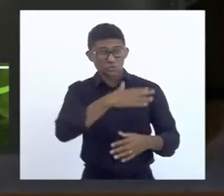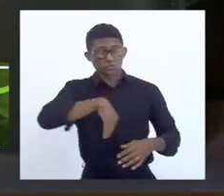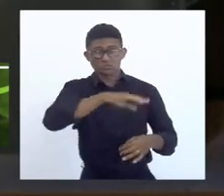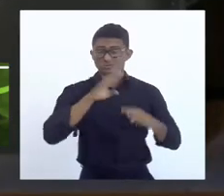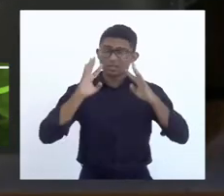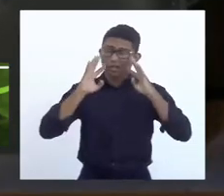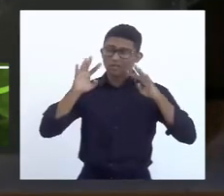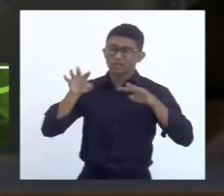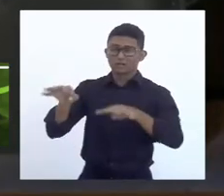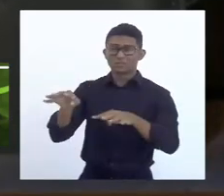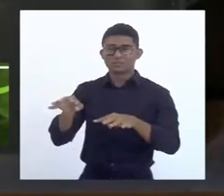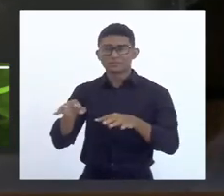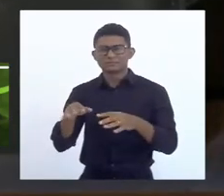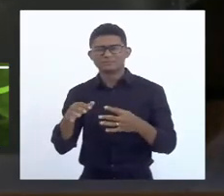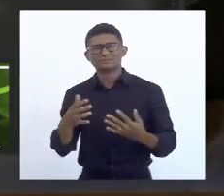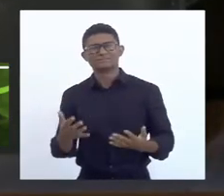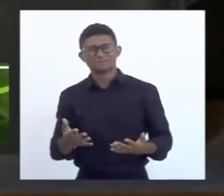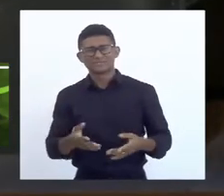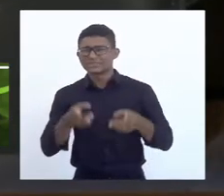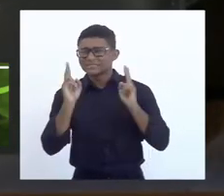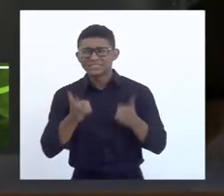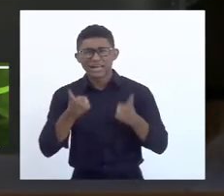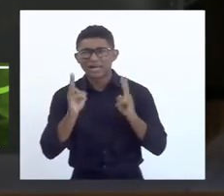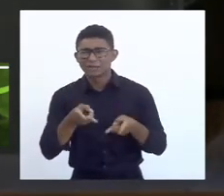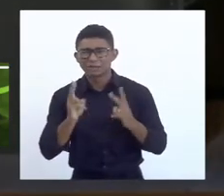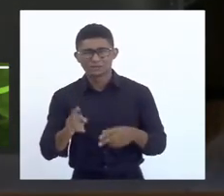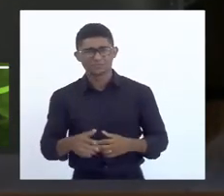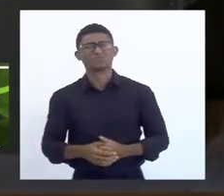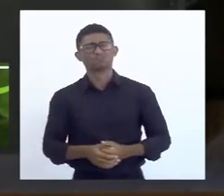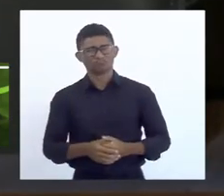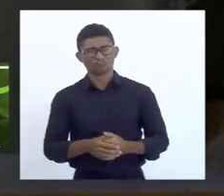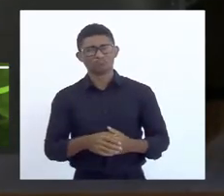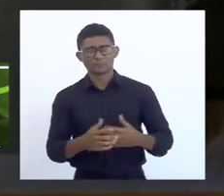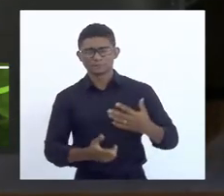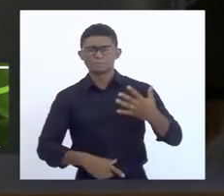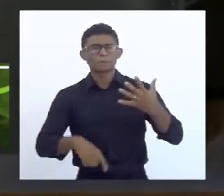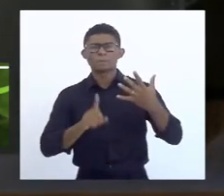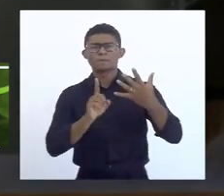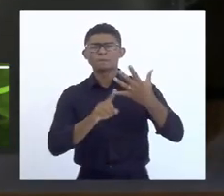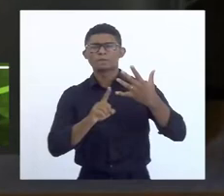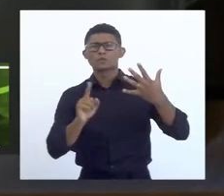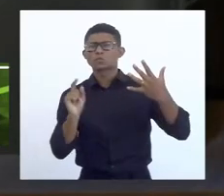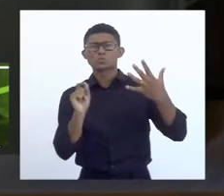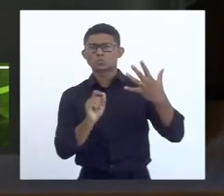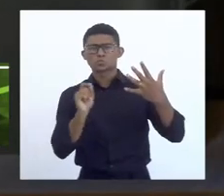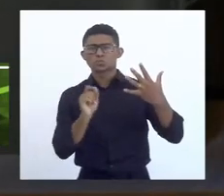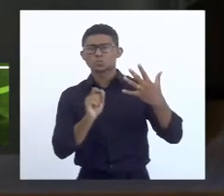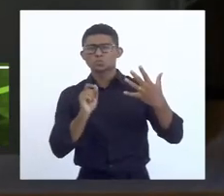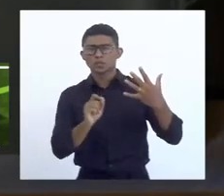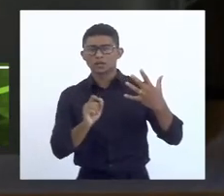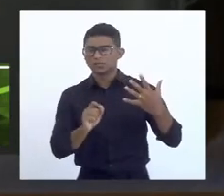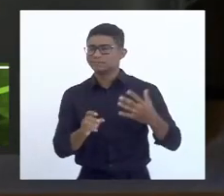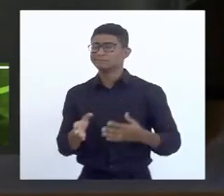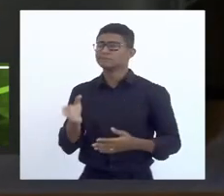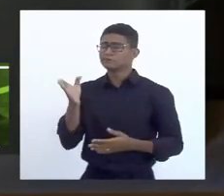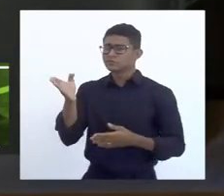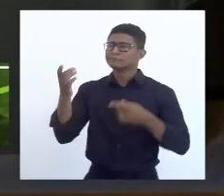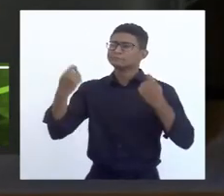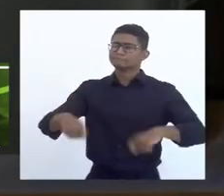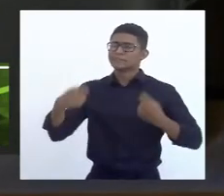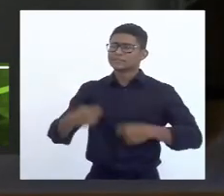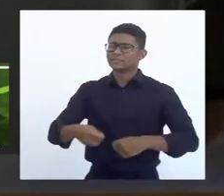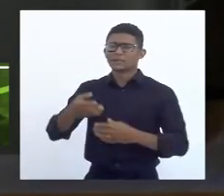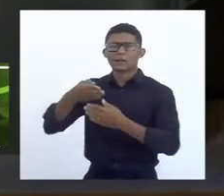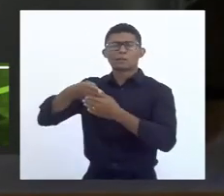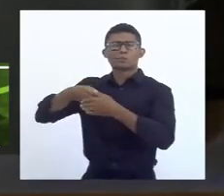gente nunca é chamada de vítima. O quinto estágio é o acostume-se. Esse é o pior